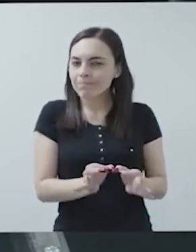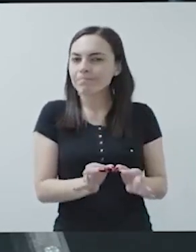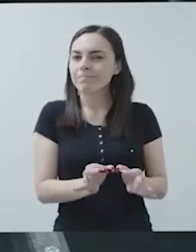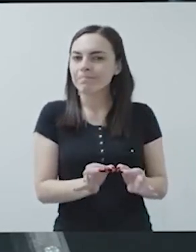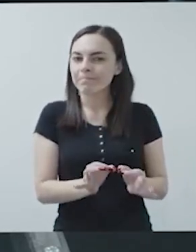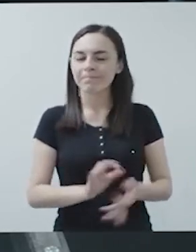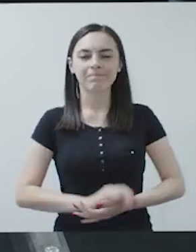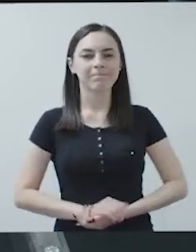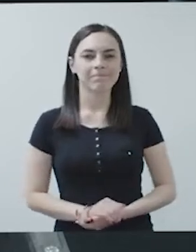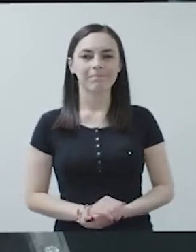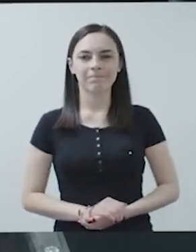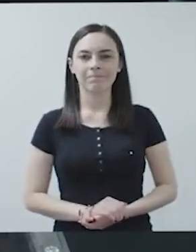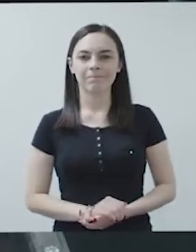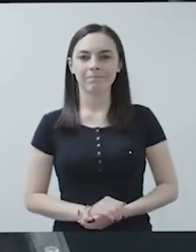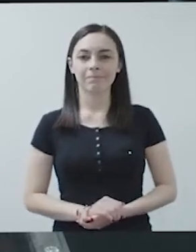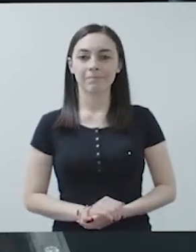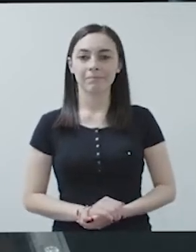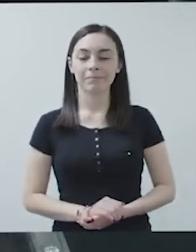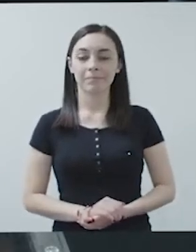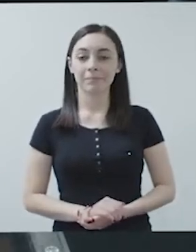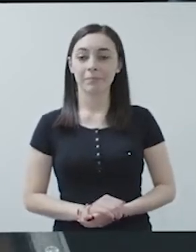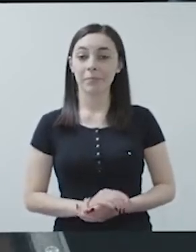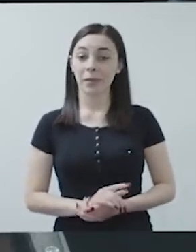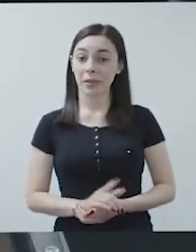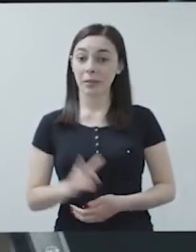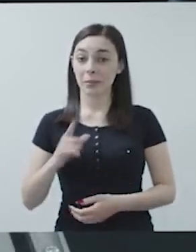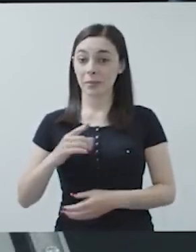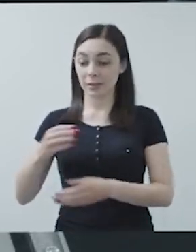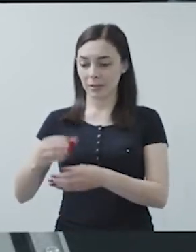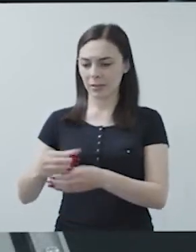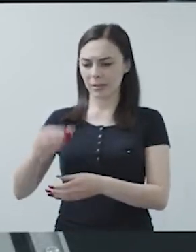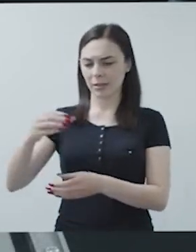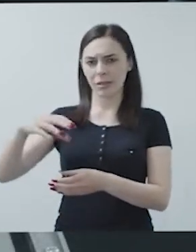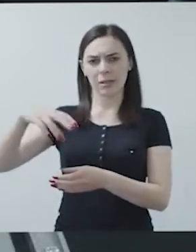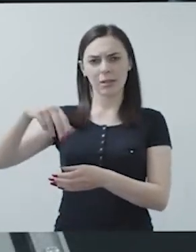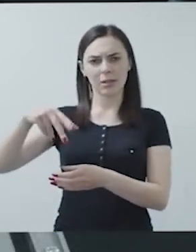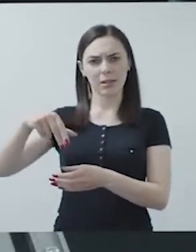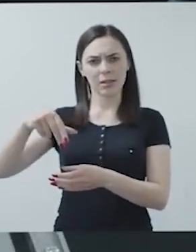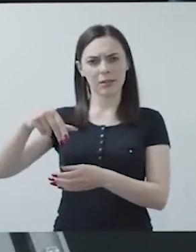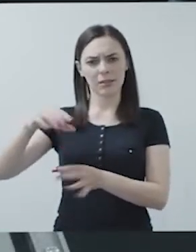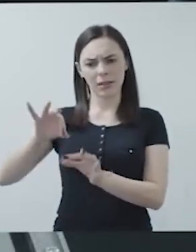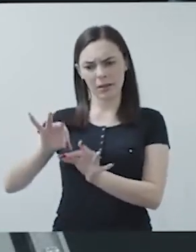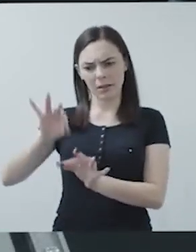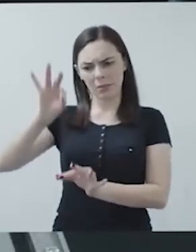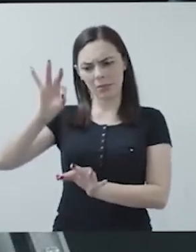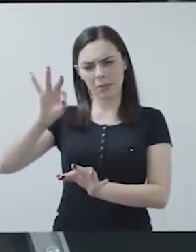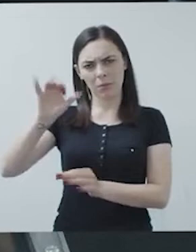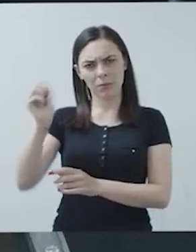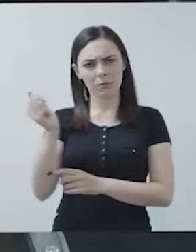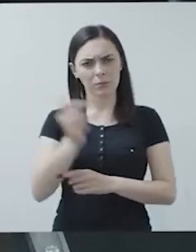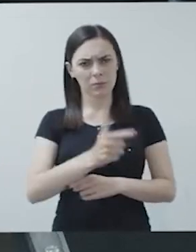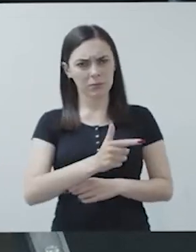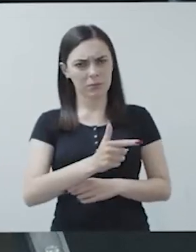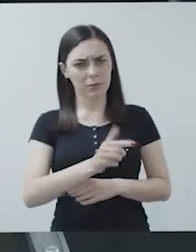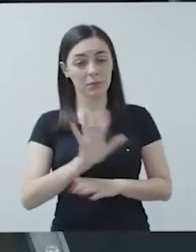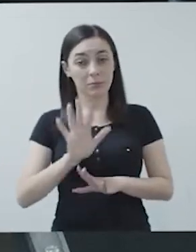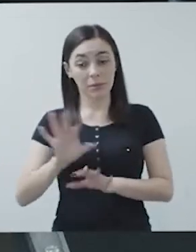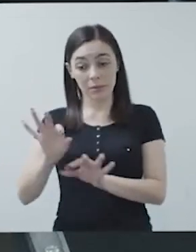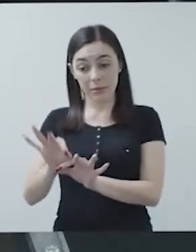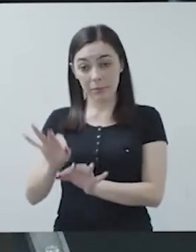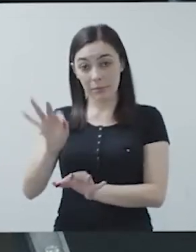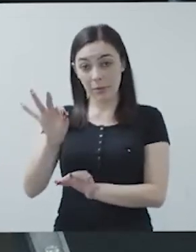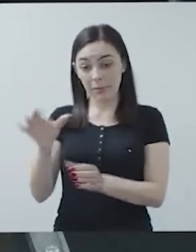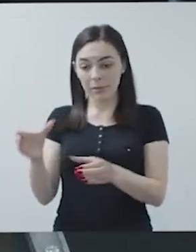certinho. Mas a garrafa, ela é maior que o copo. Só que ela